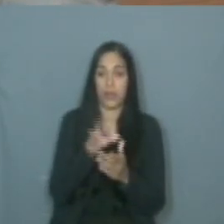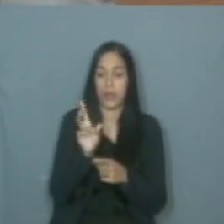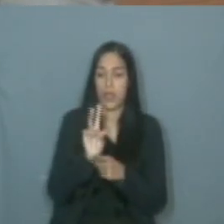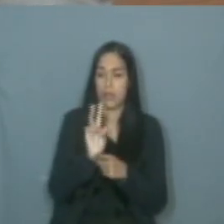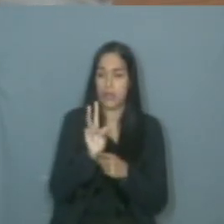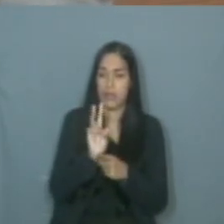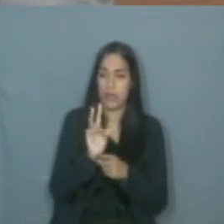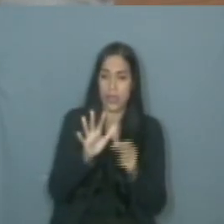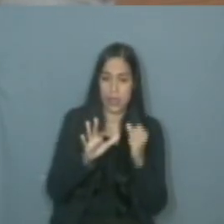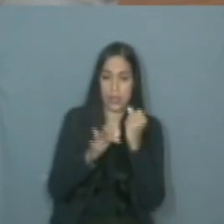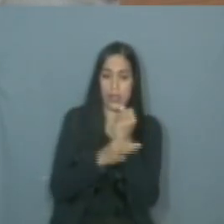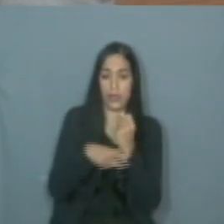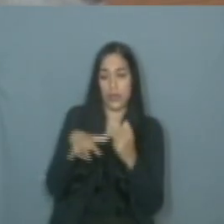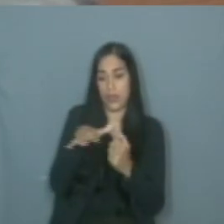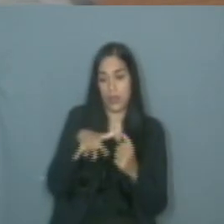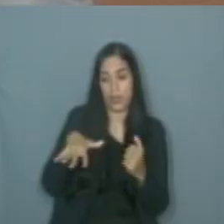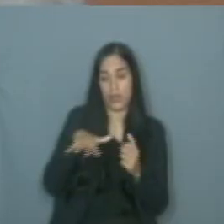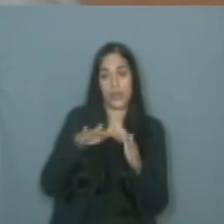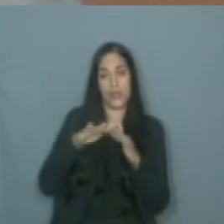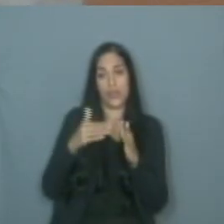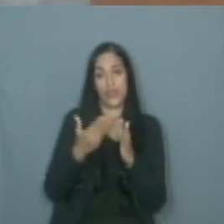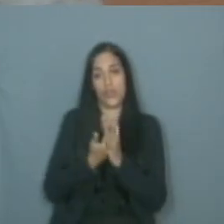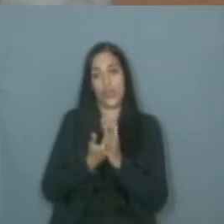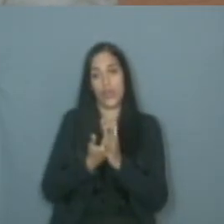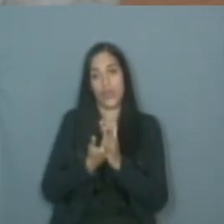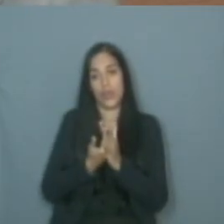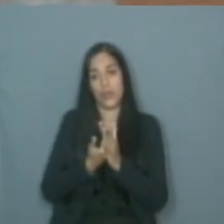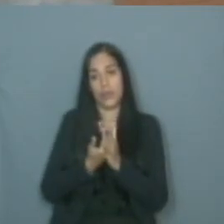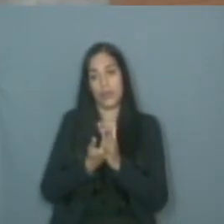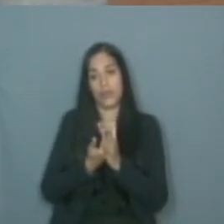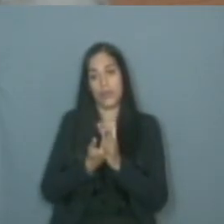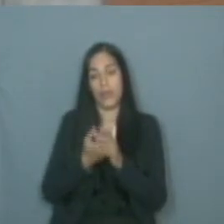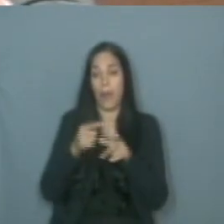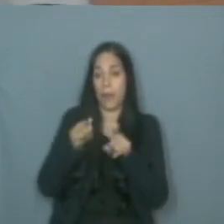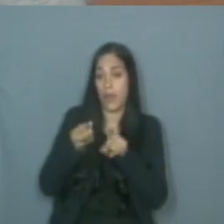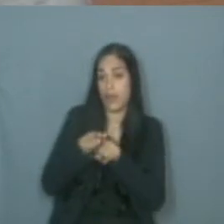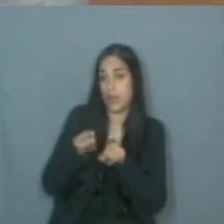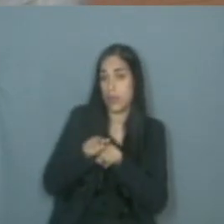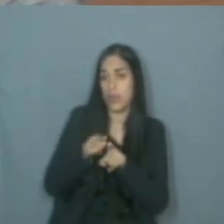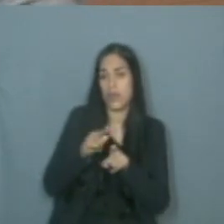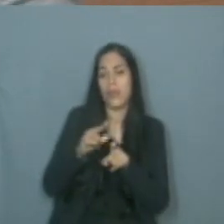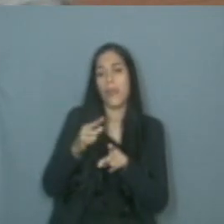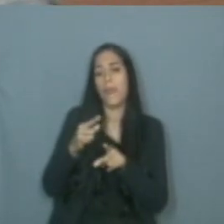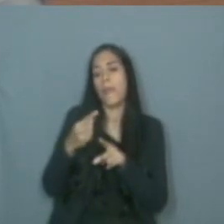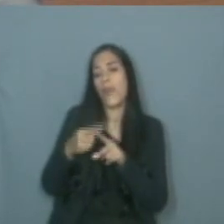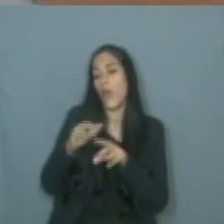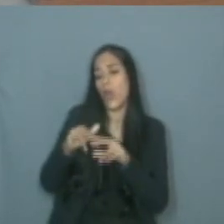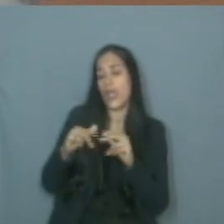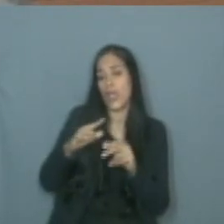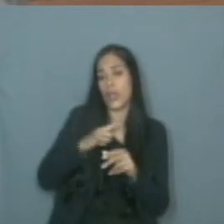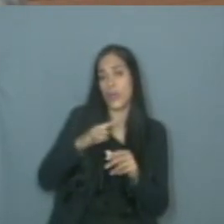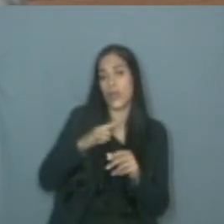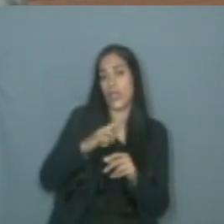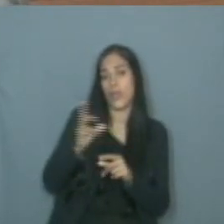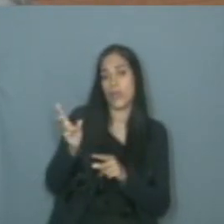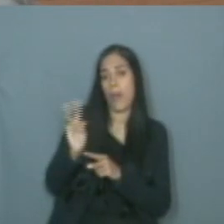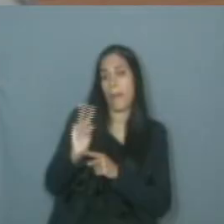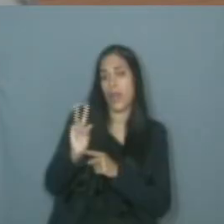Anita Paz Barreto. Mas eu faço um adendo. Por que não tem uma patrulha escolar da Guarda Municipal do